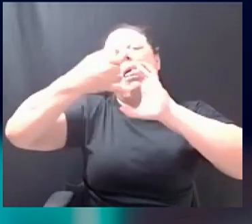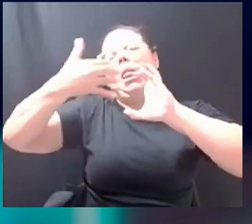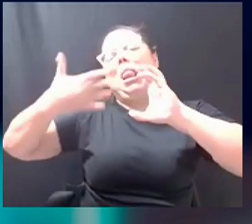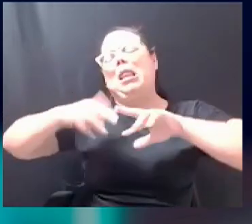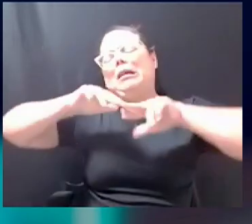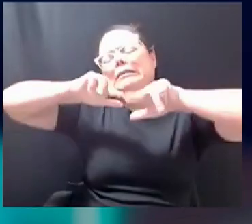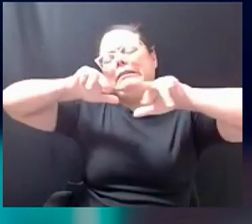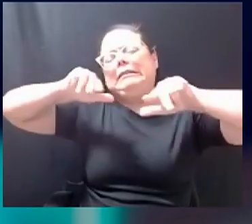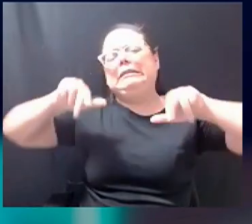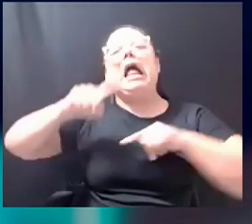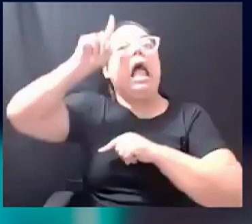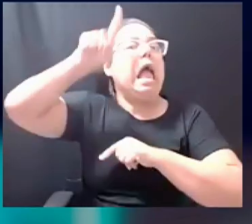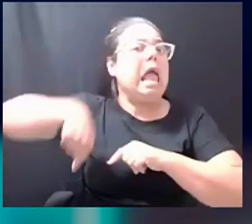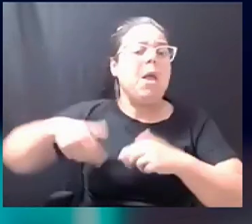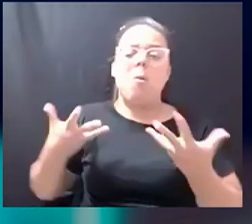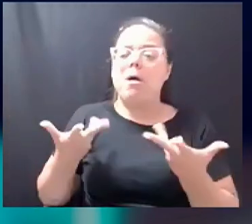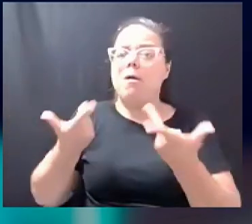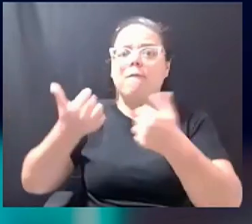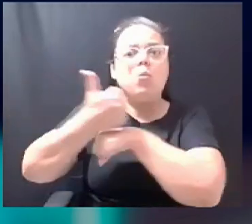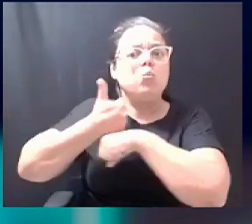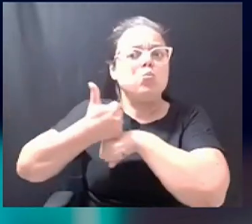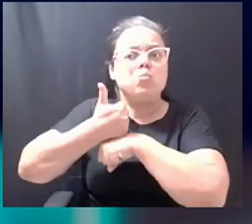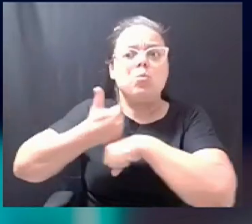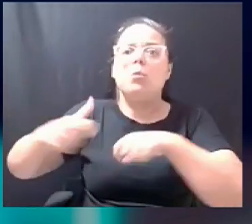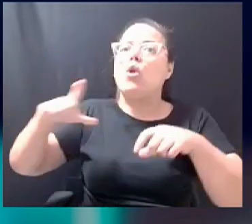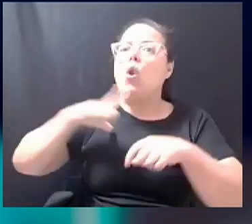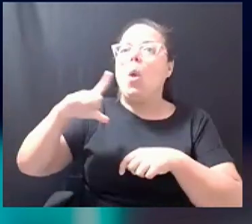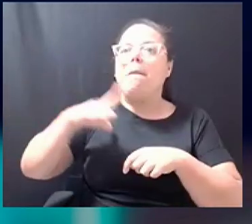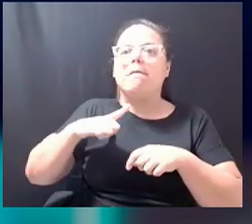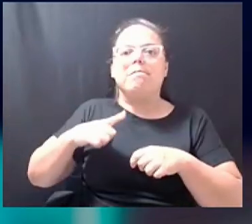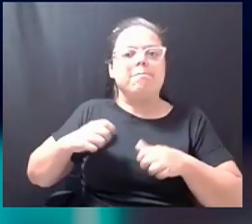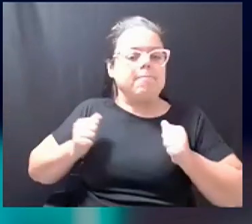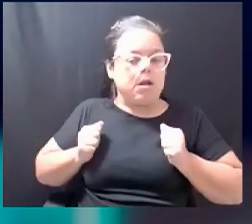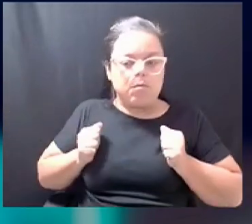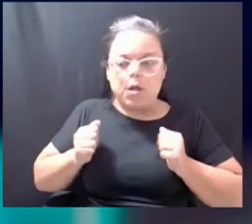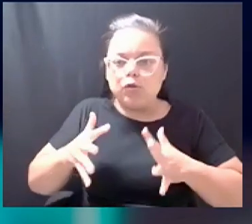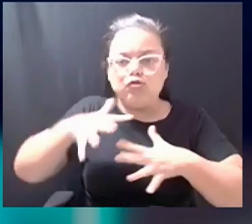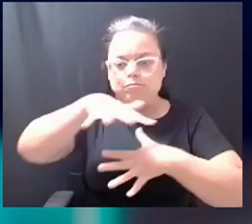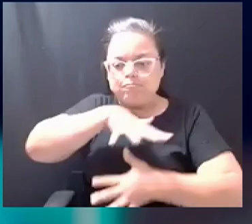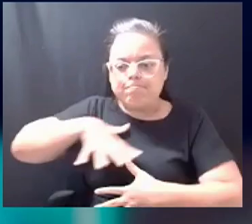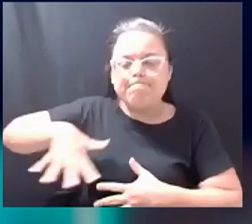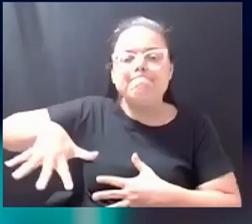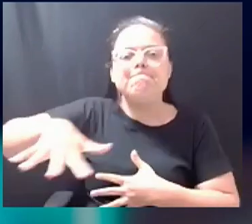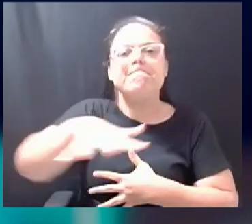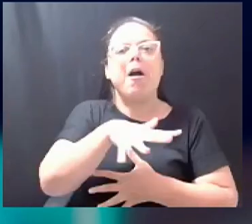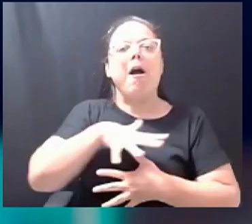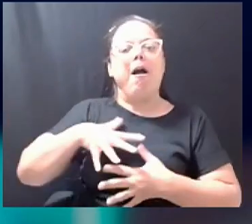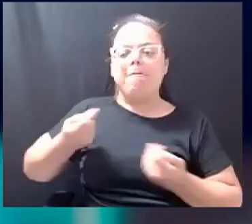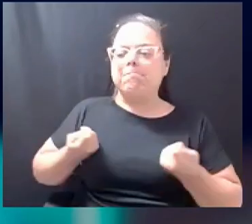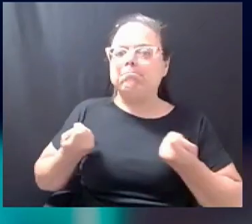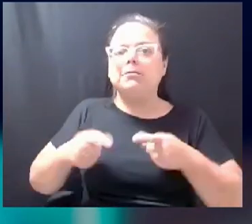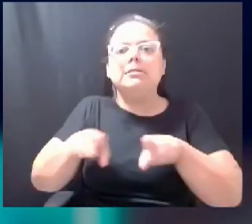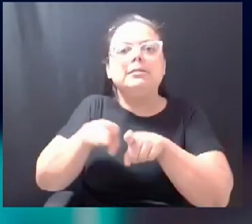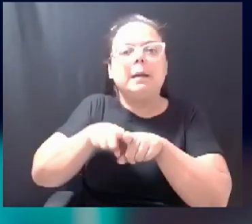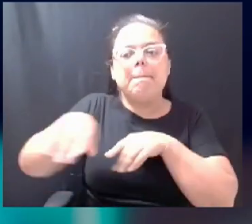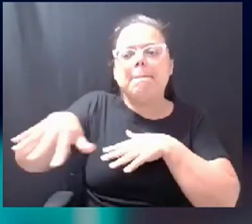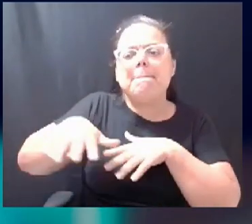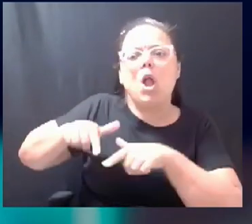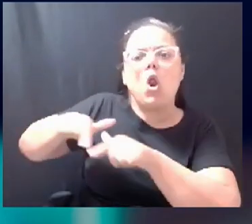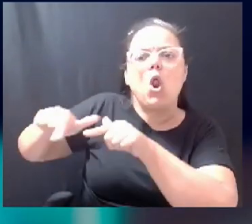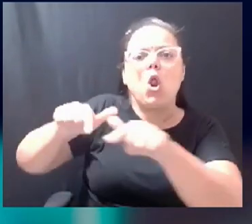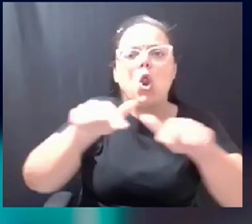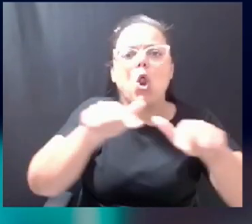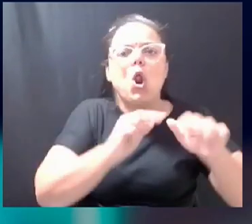profissional, ter um domínio da sua área de formação, e o mercado de trabalho pode perder pessoas